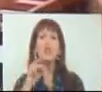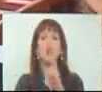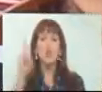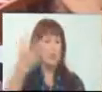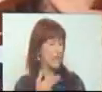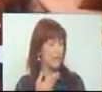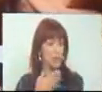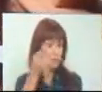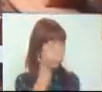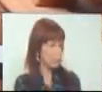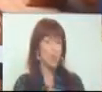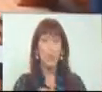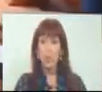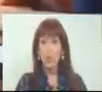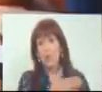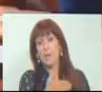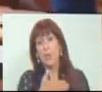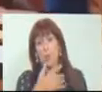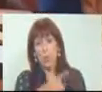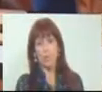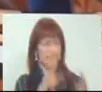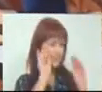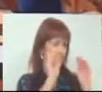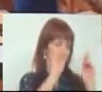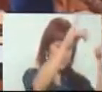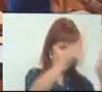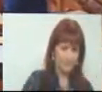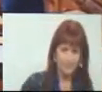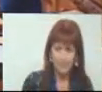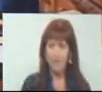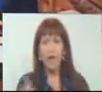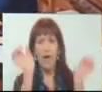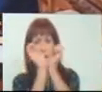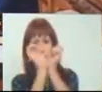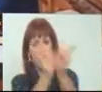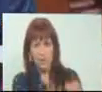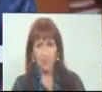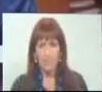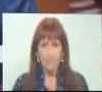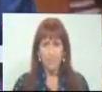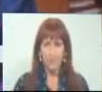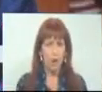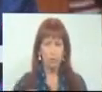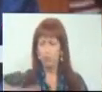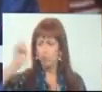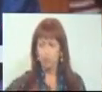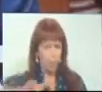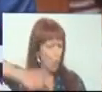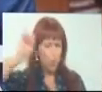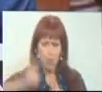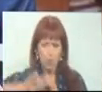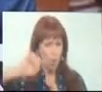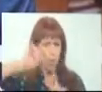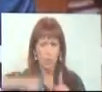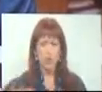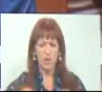dívida do que gastamos com a saúde, com a educação e com a segurança social. Todos os anos